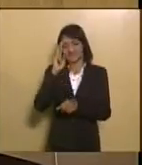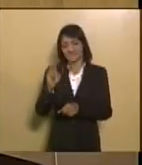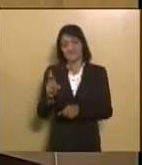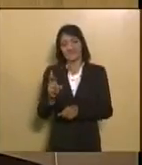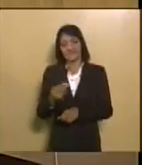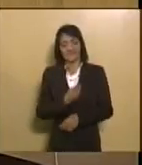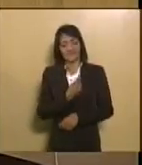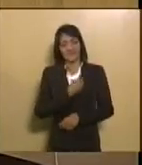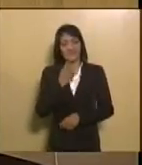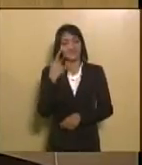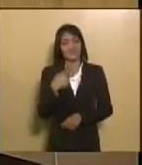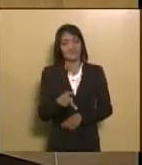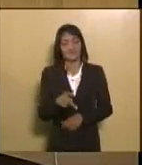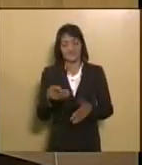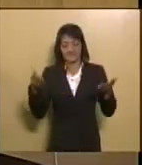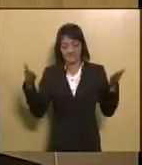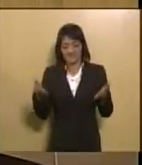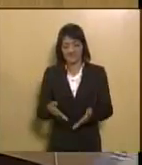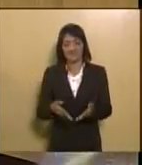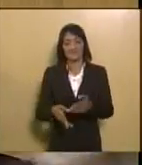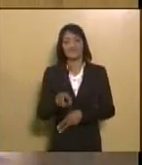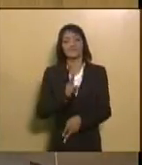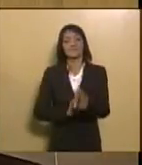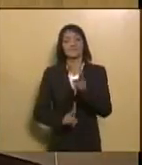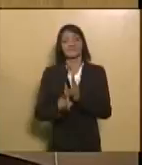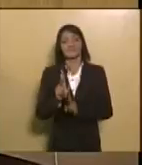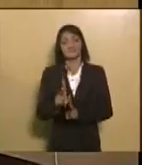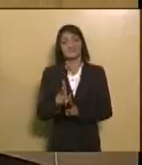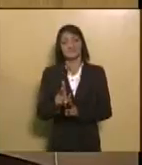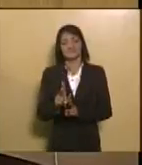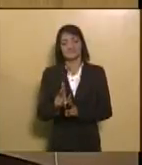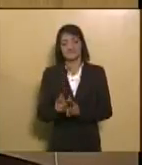tua saída desde agora e para sempre.